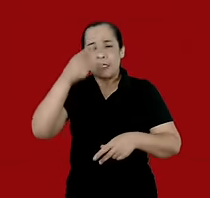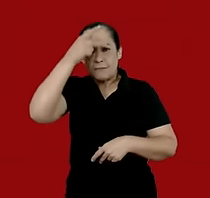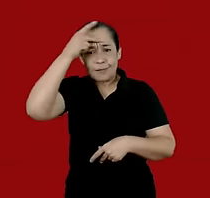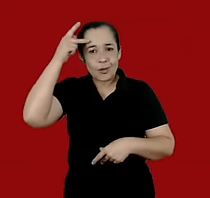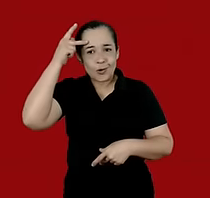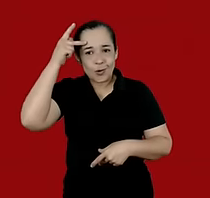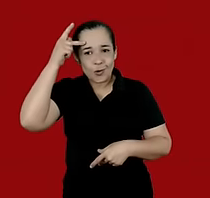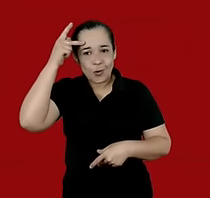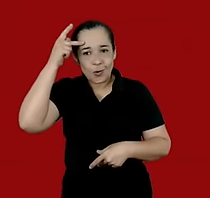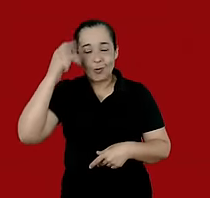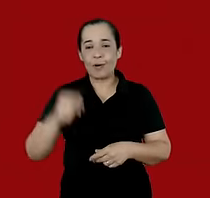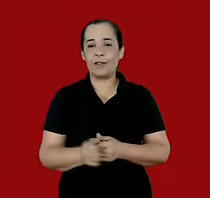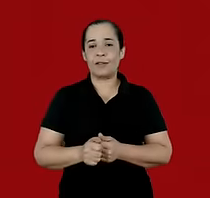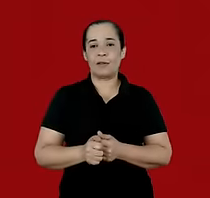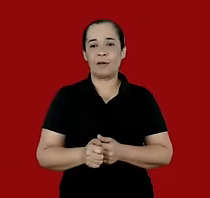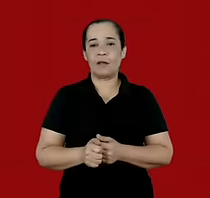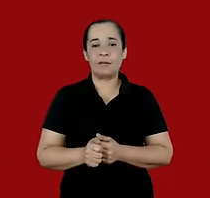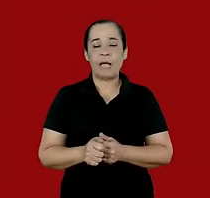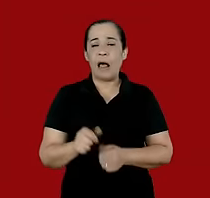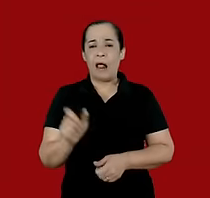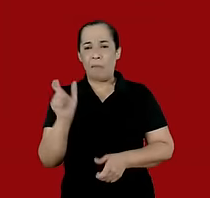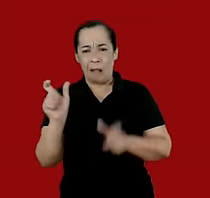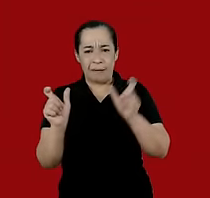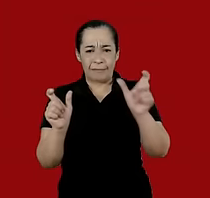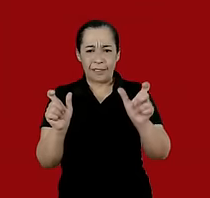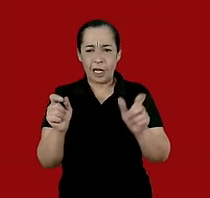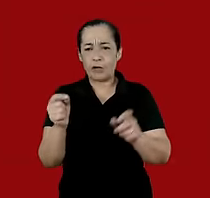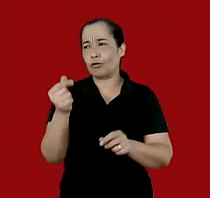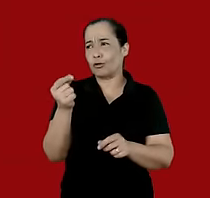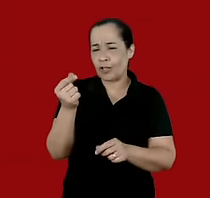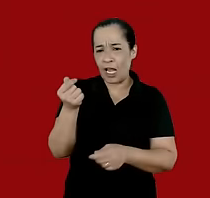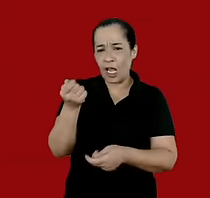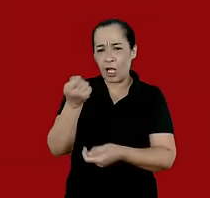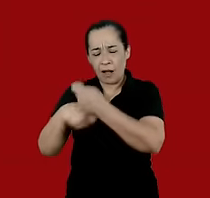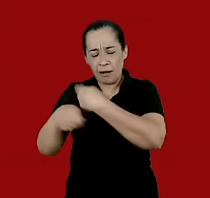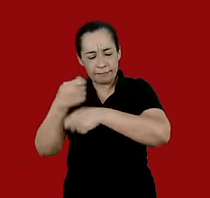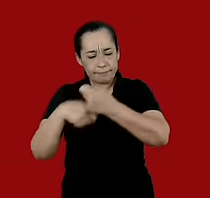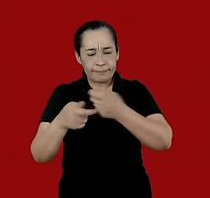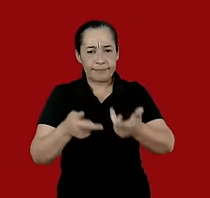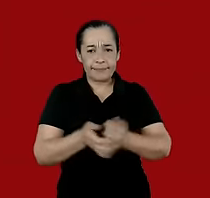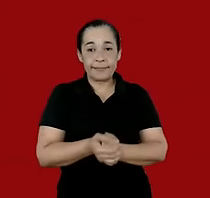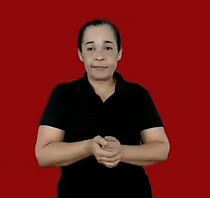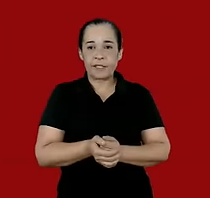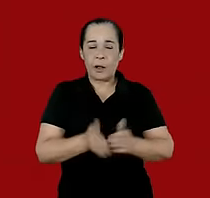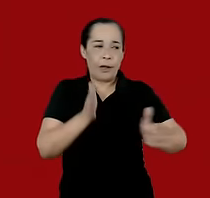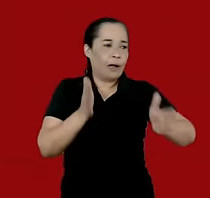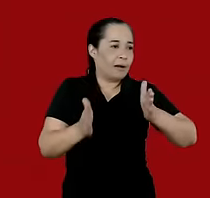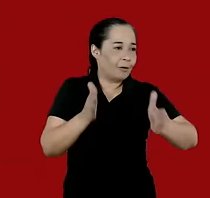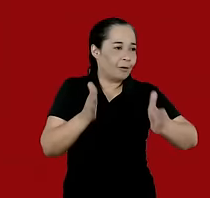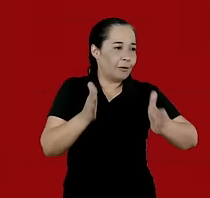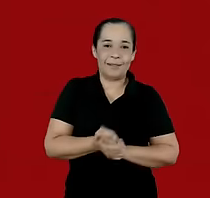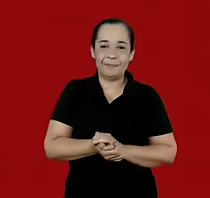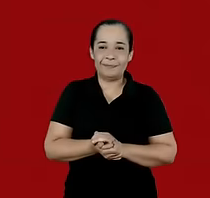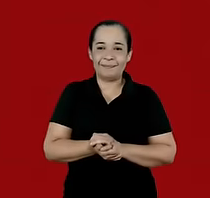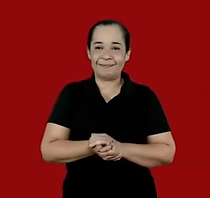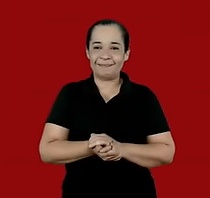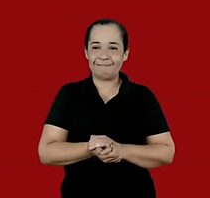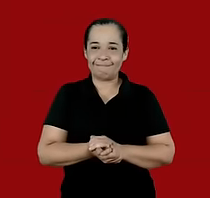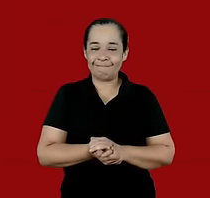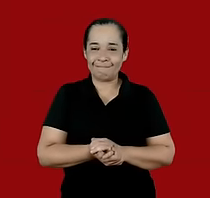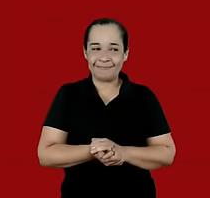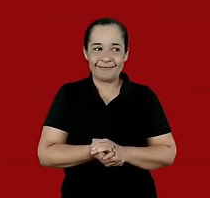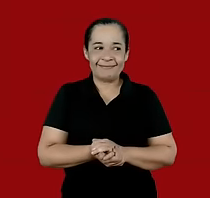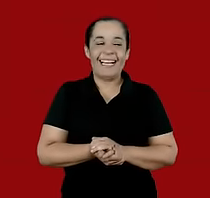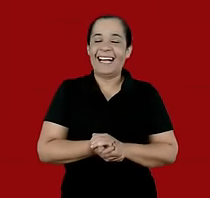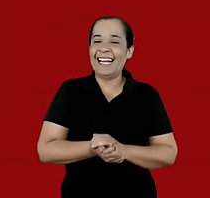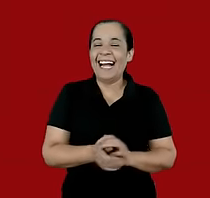long tá indo pro working capital que é o capital de giro Exatamente porque acha que isso é temporário e vai conseguir fazer uma emissão de Bonde mais longo numa condição melhor a